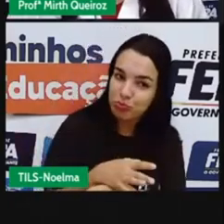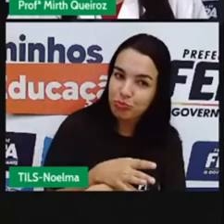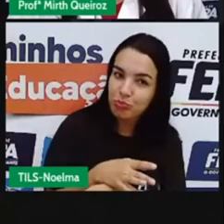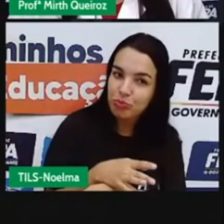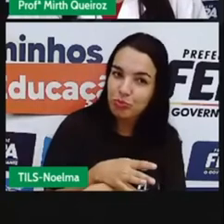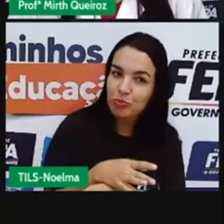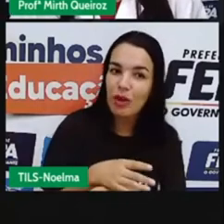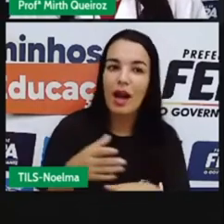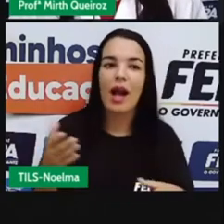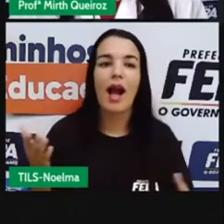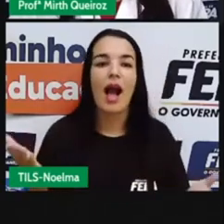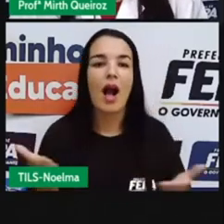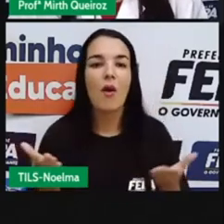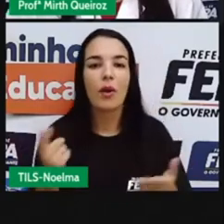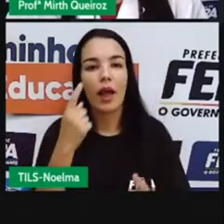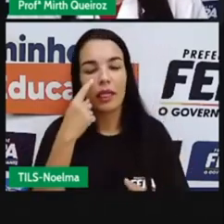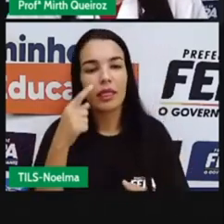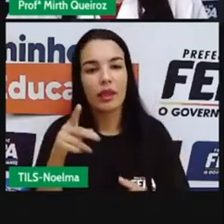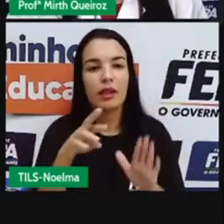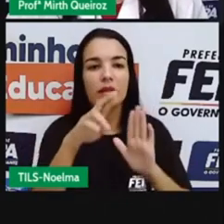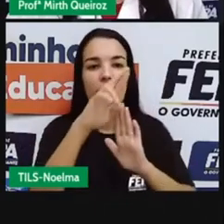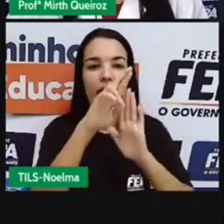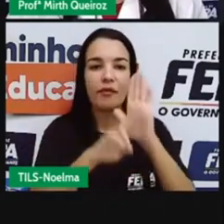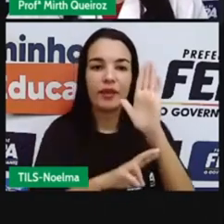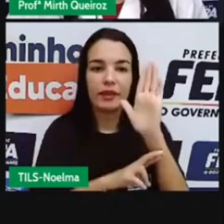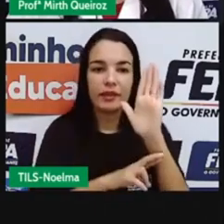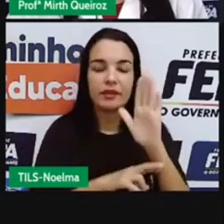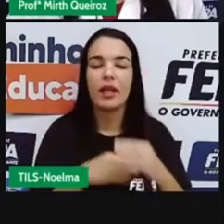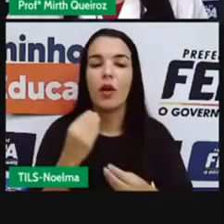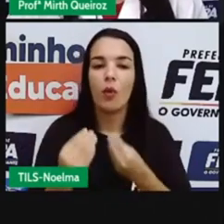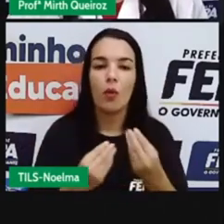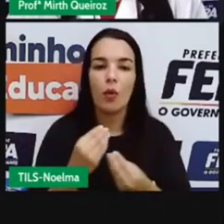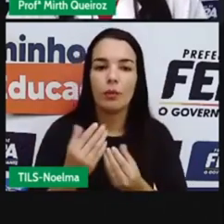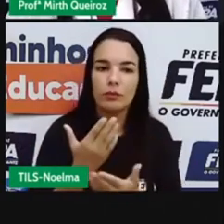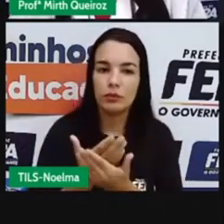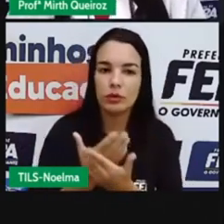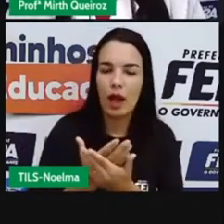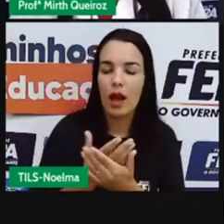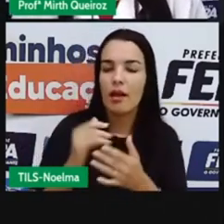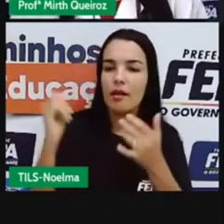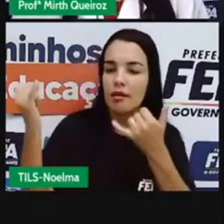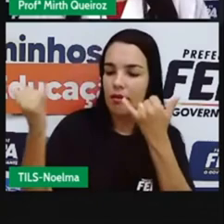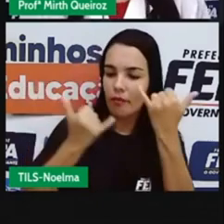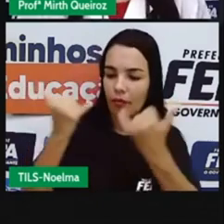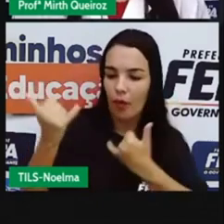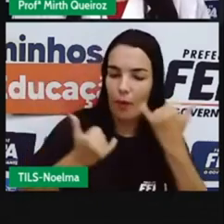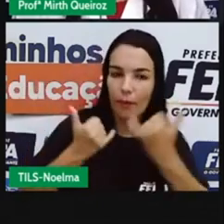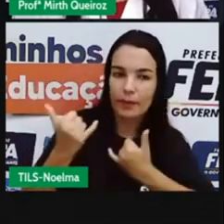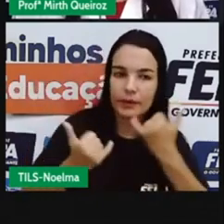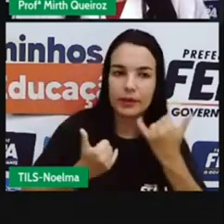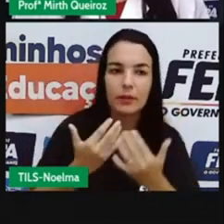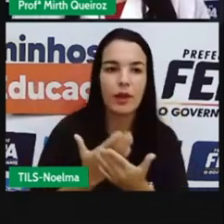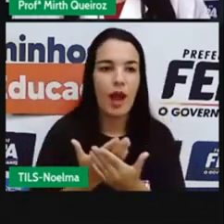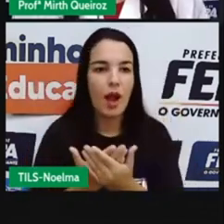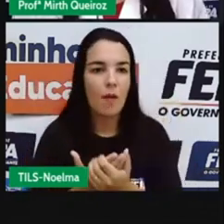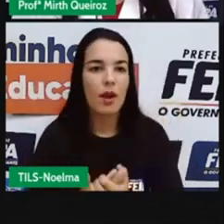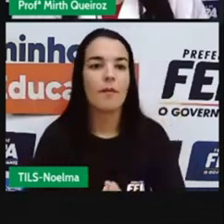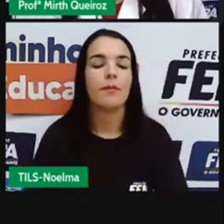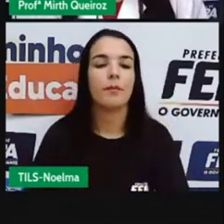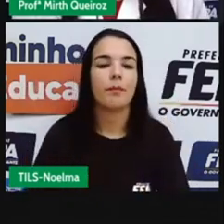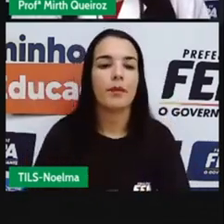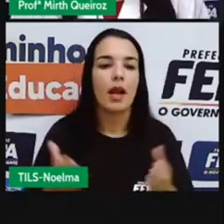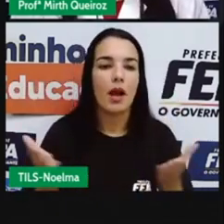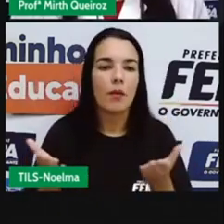aqui. Aqui nós temos algumas referências, né? Sobre as informações que contém aí nessa